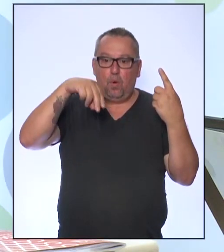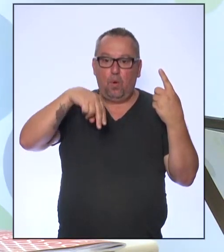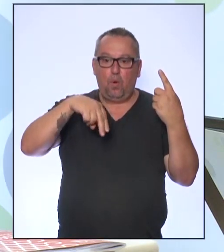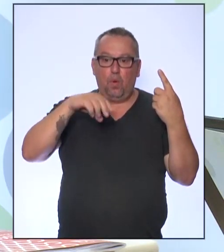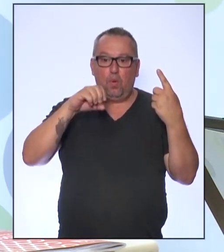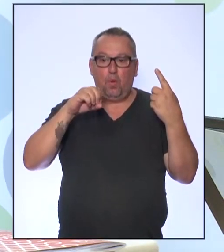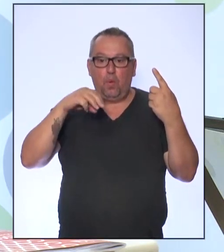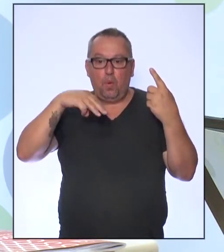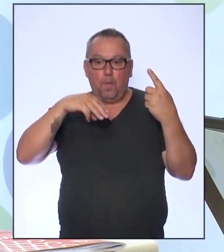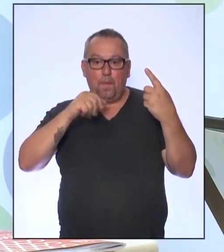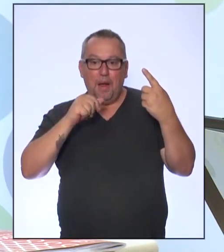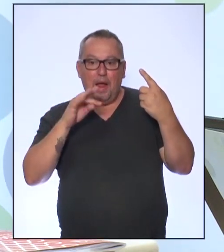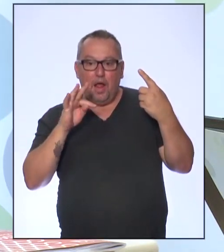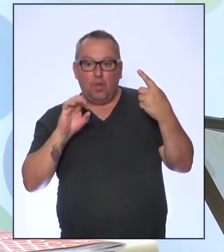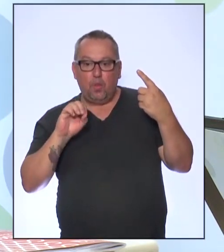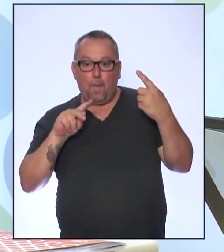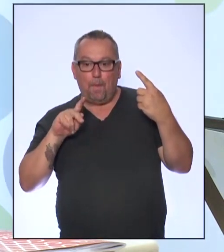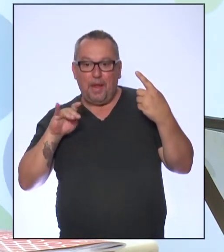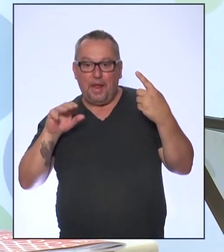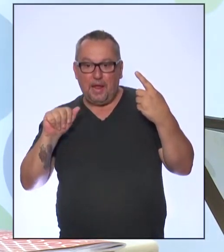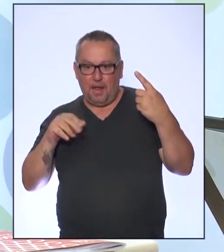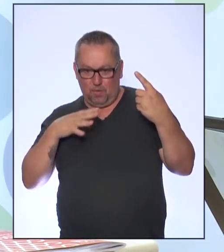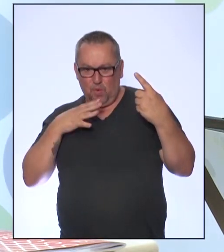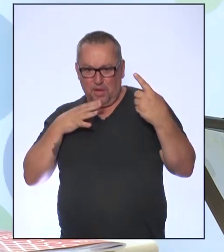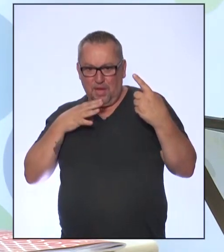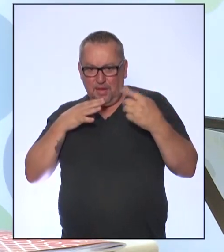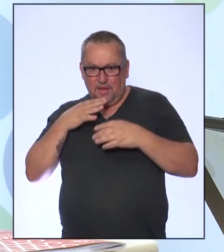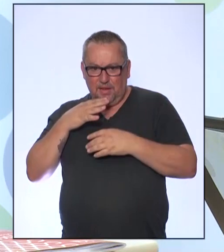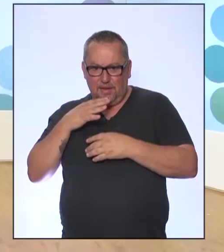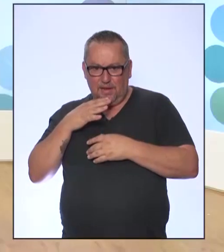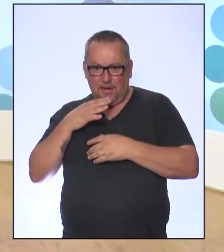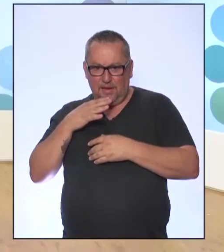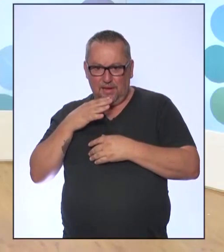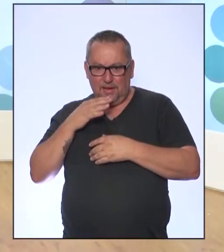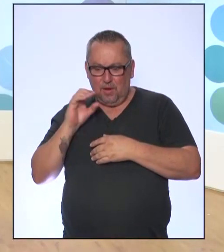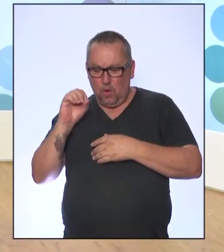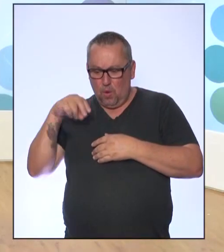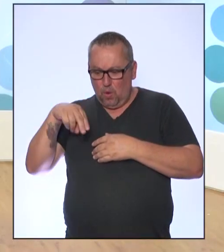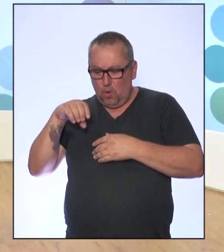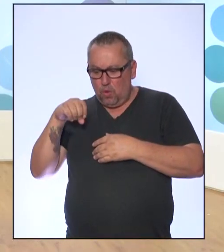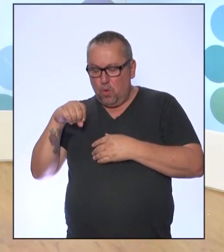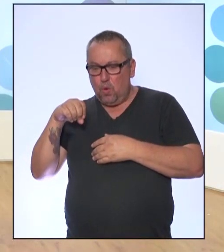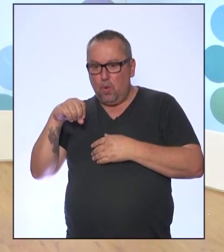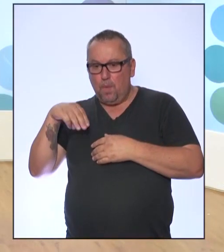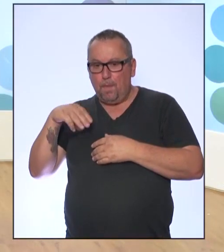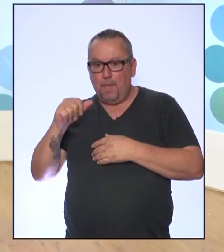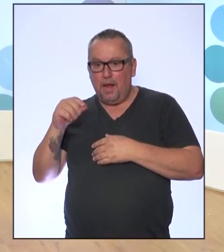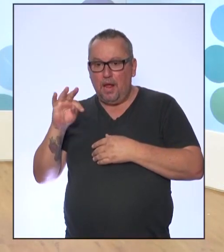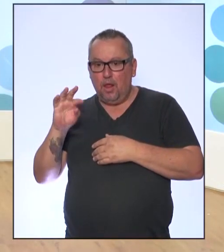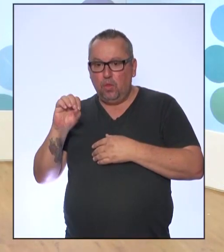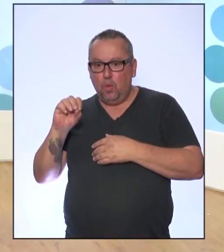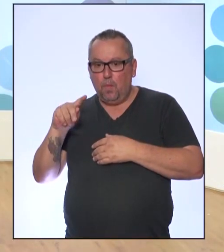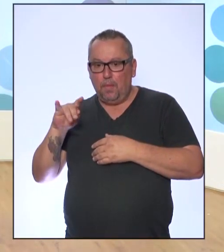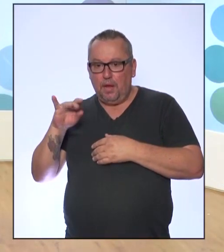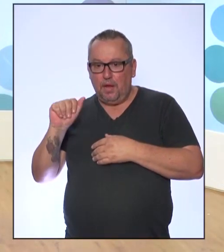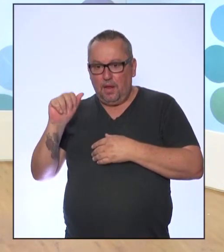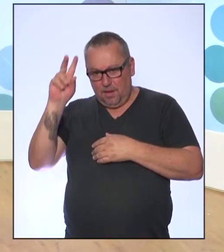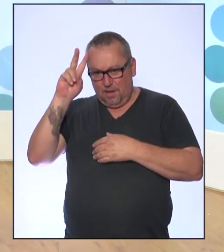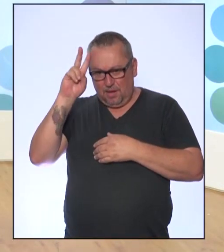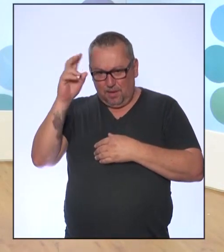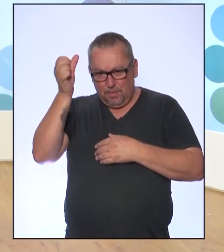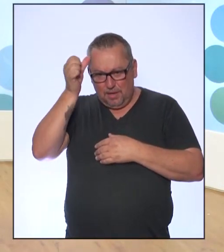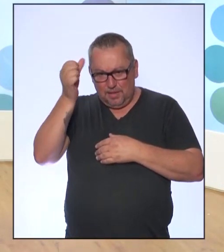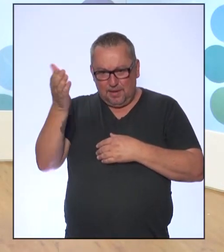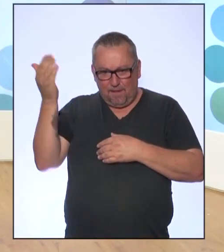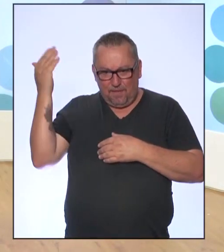Onomatopeia. Vocês sabem o que é uma onomatopeia? Inclusive, Lúcia, você passou tarefa para eles lá no chat da sexta-feira, na aula que